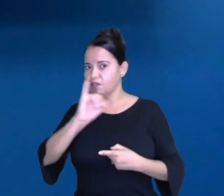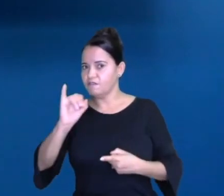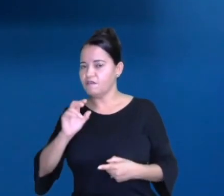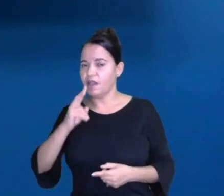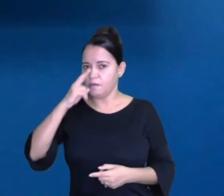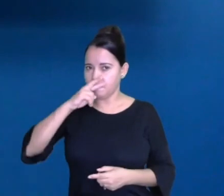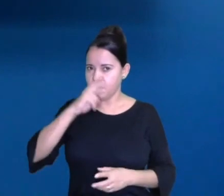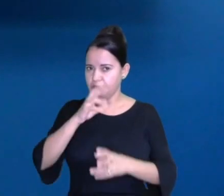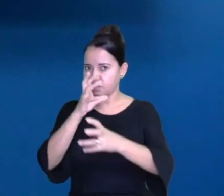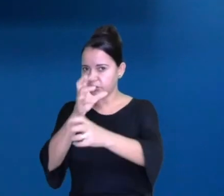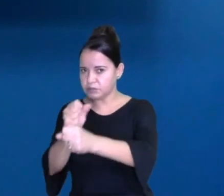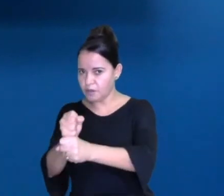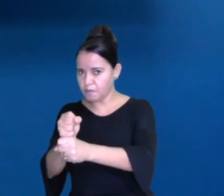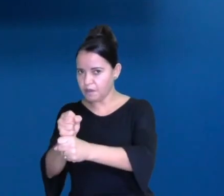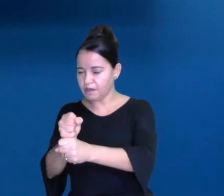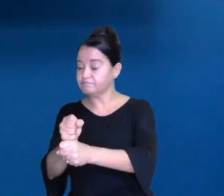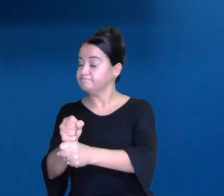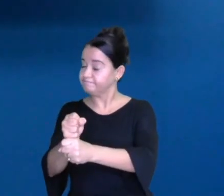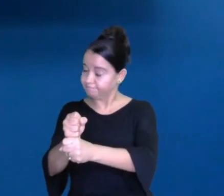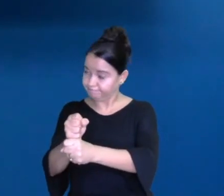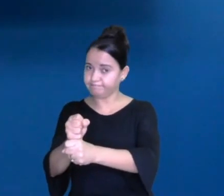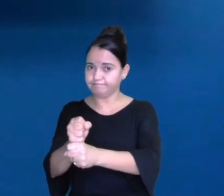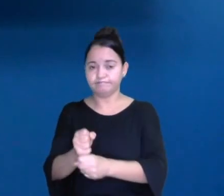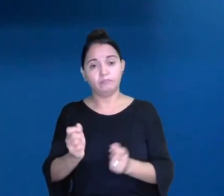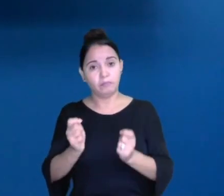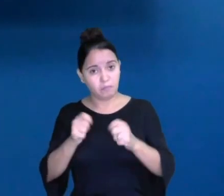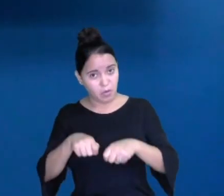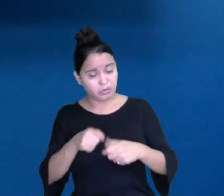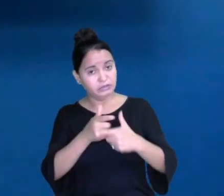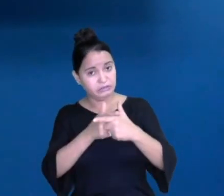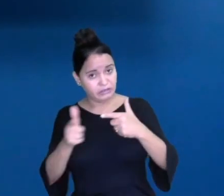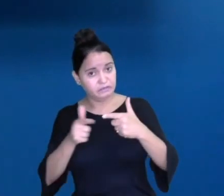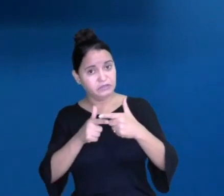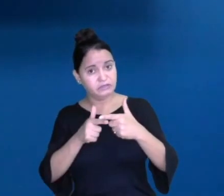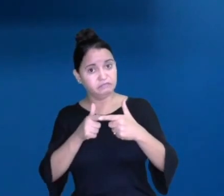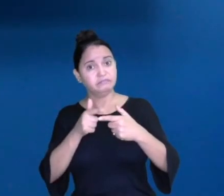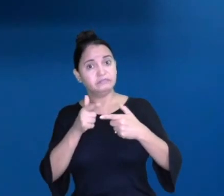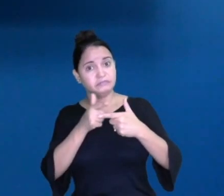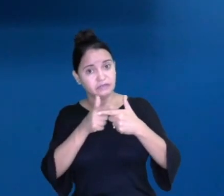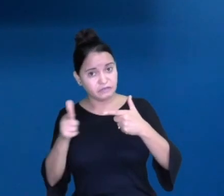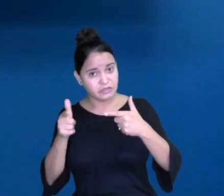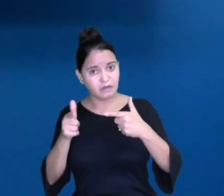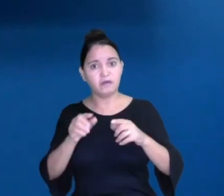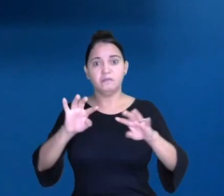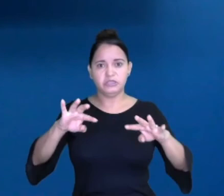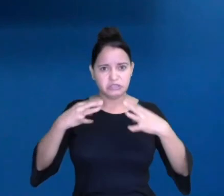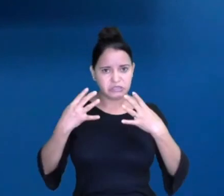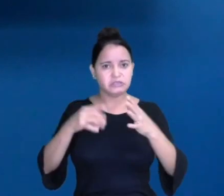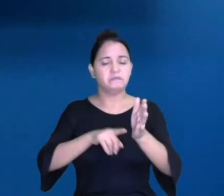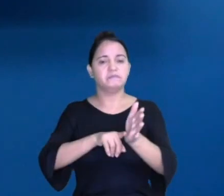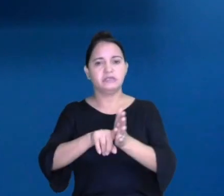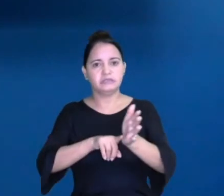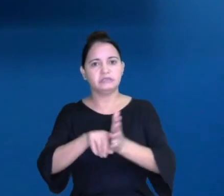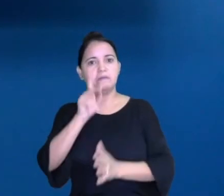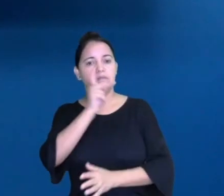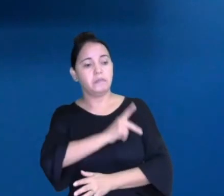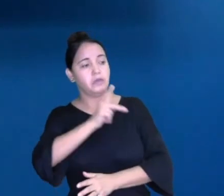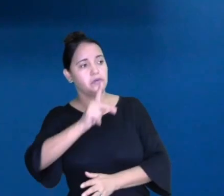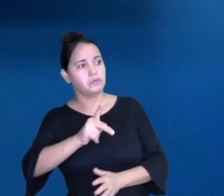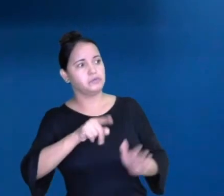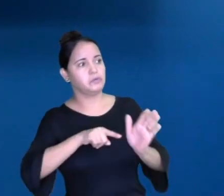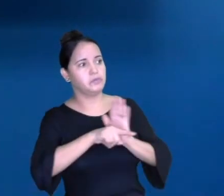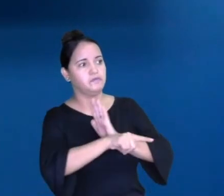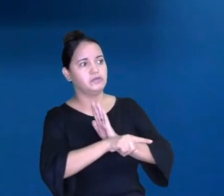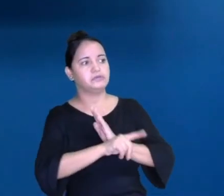resultado? Eu posso usar como resultado também daquela divisão? Então, preste atenção, pesquisa, pergunta ao teu professor,